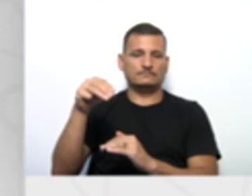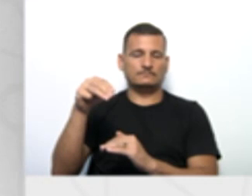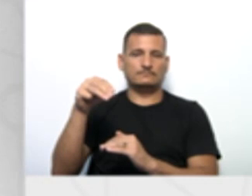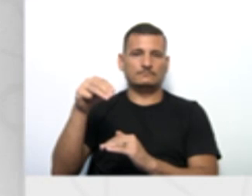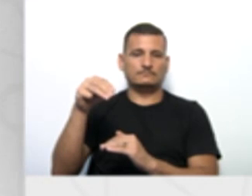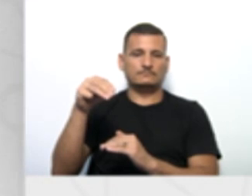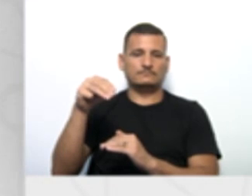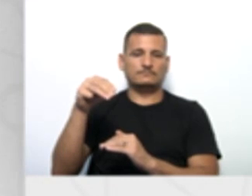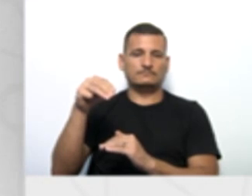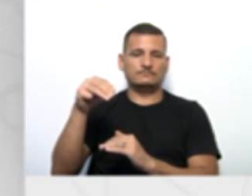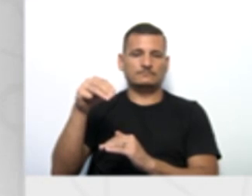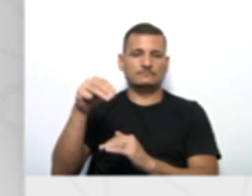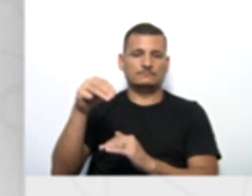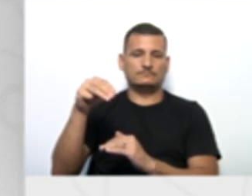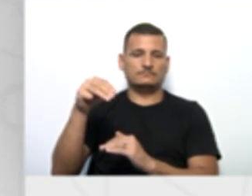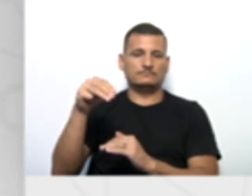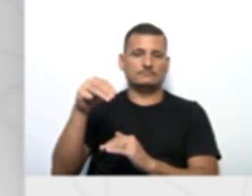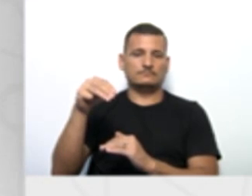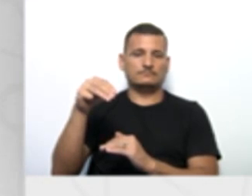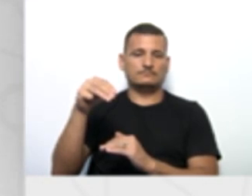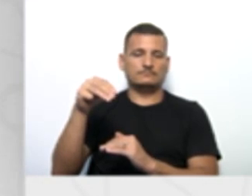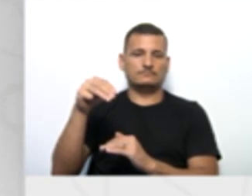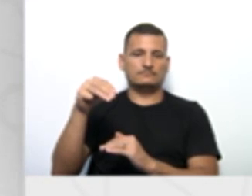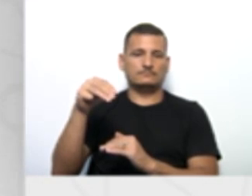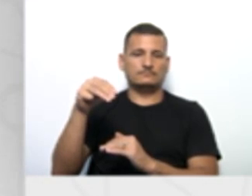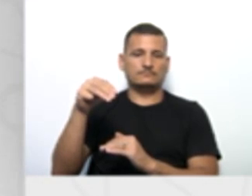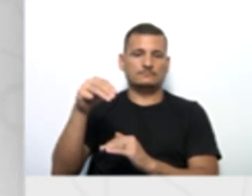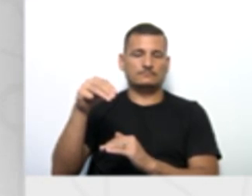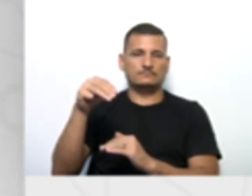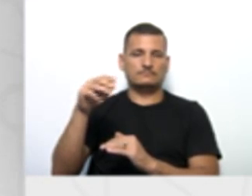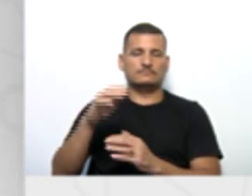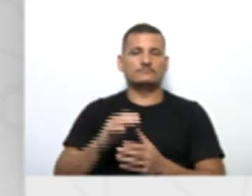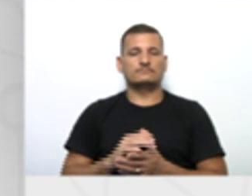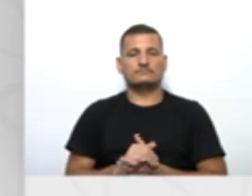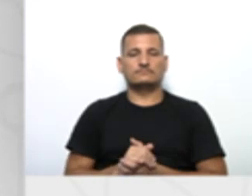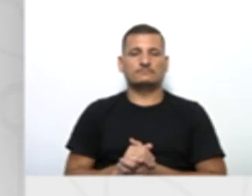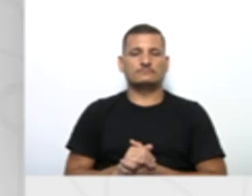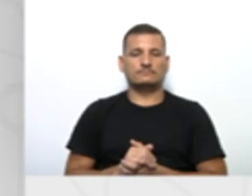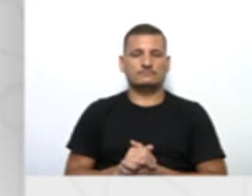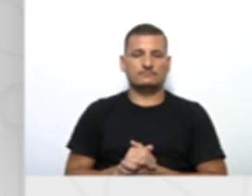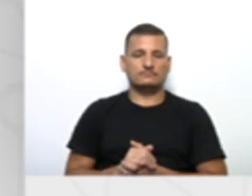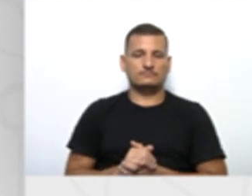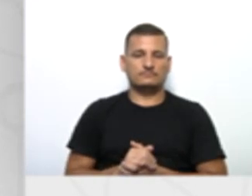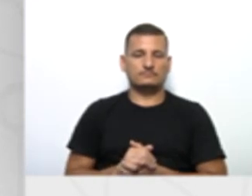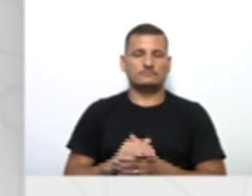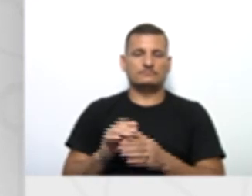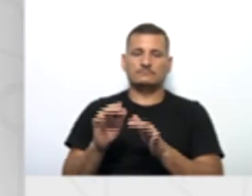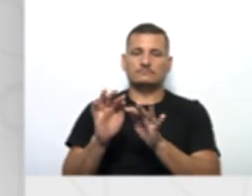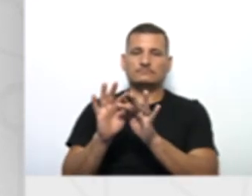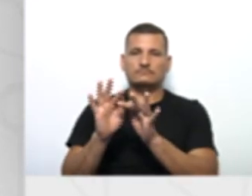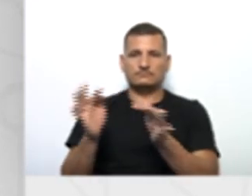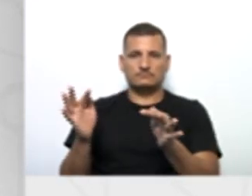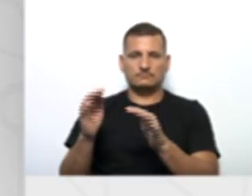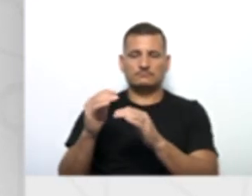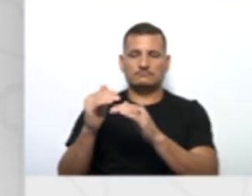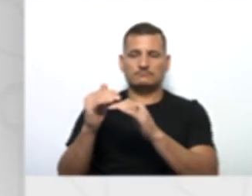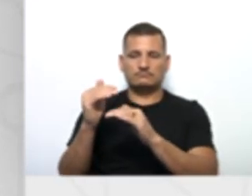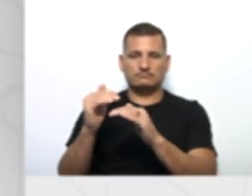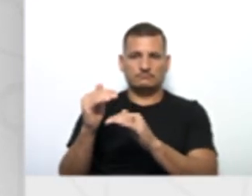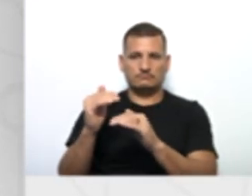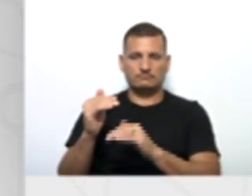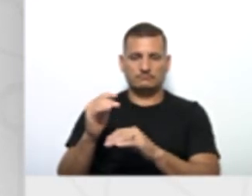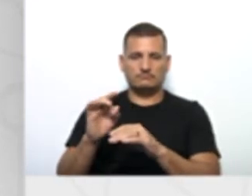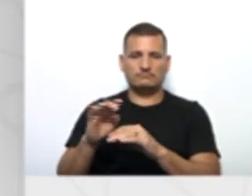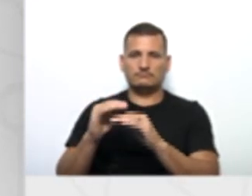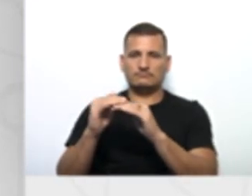que esse trecho do texto não é meu, eu vou fazer tudo isso em espaço simples, ou seja, não vai ser o espaço de